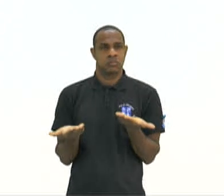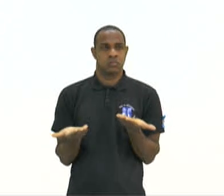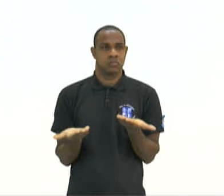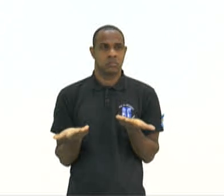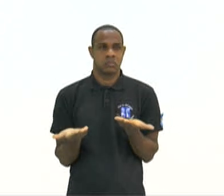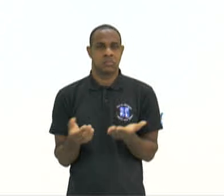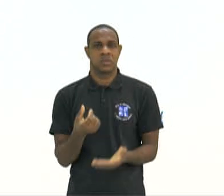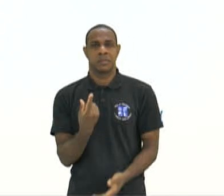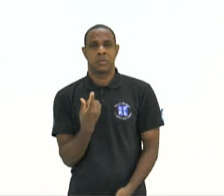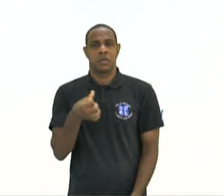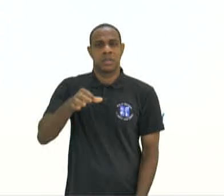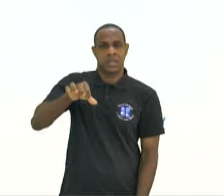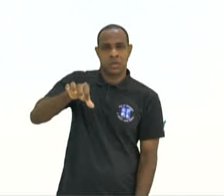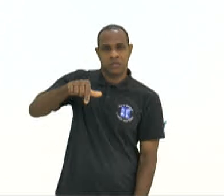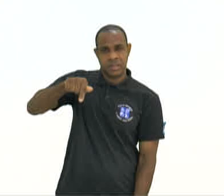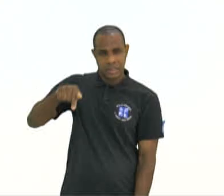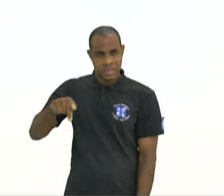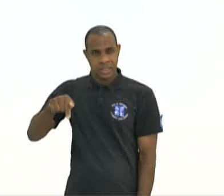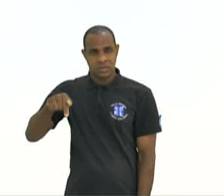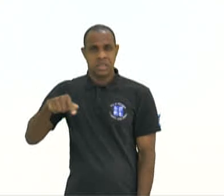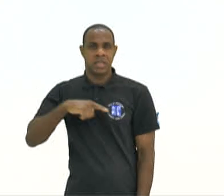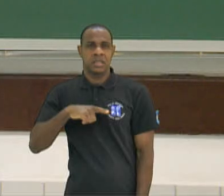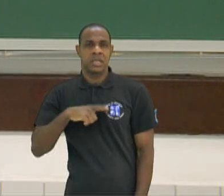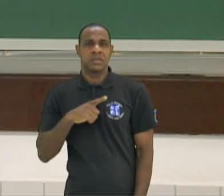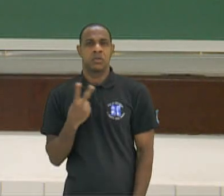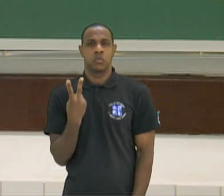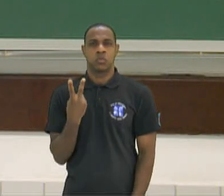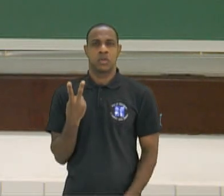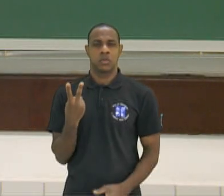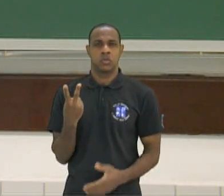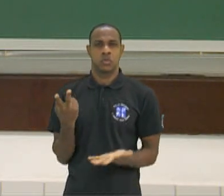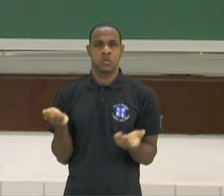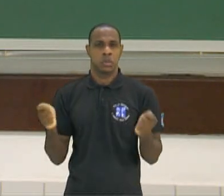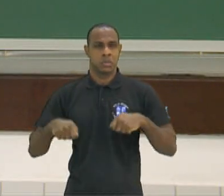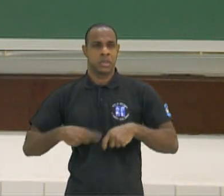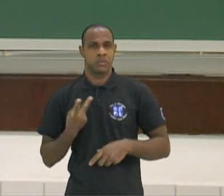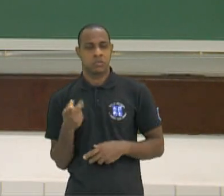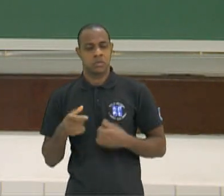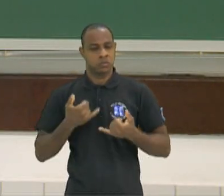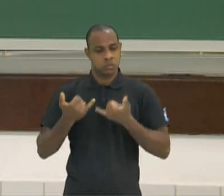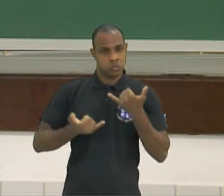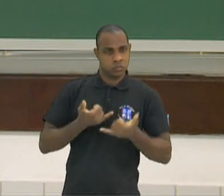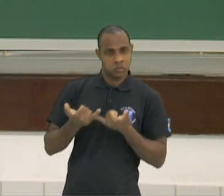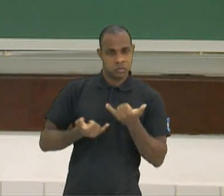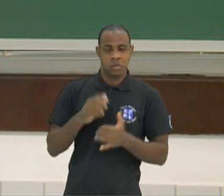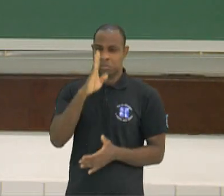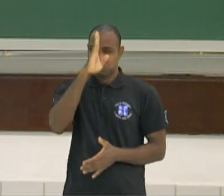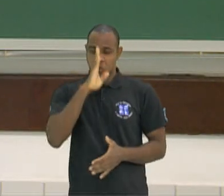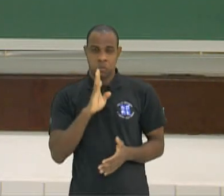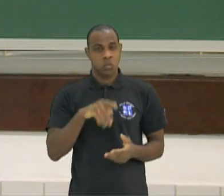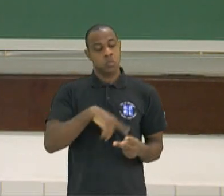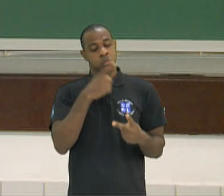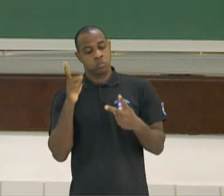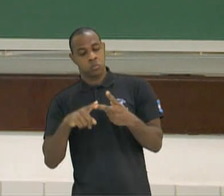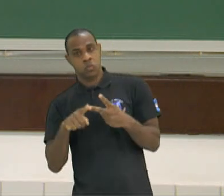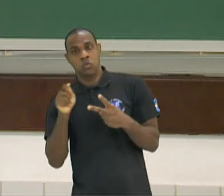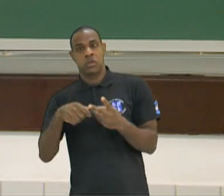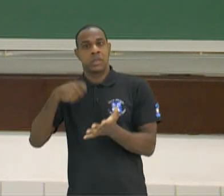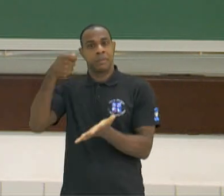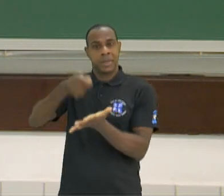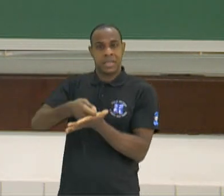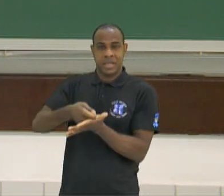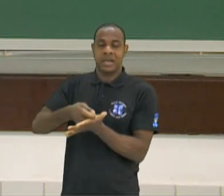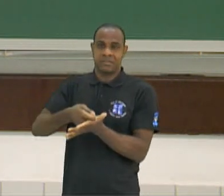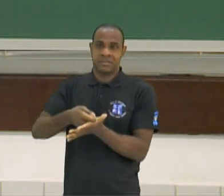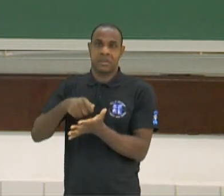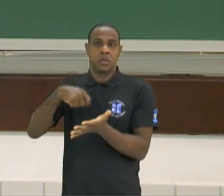princípio em 97, e ele tinha duas possibilidades. Ou você jogava de forma gratuita, ou você pagava uma conta